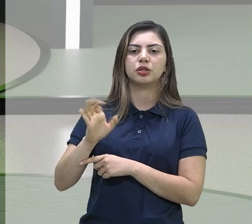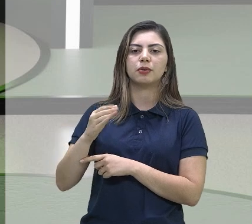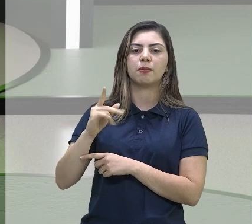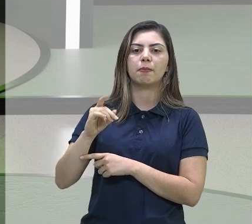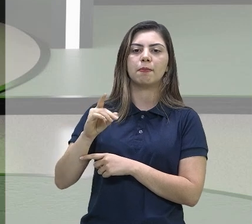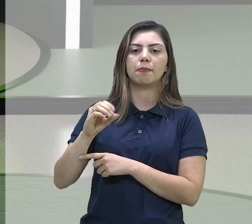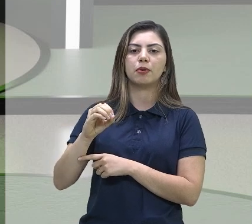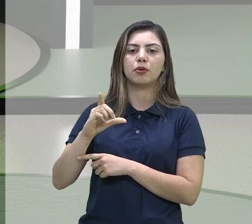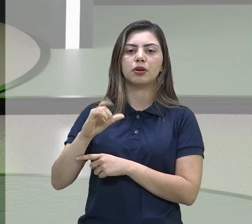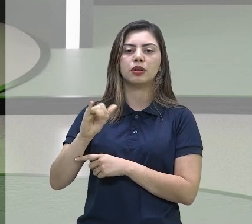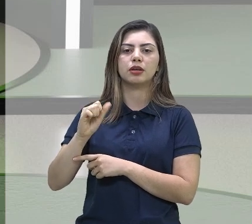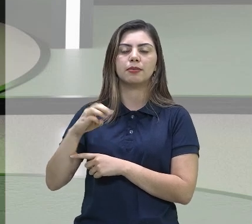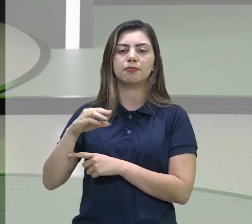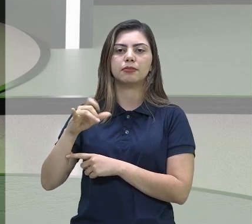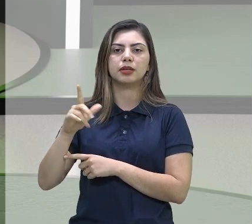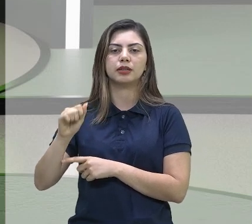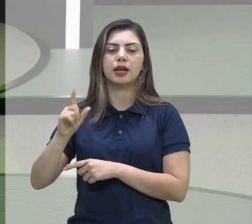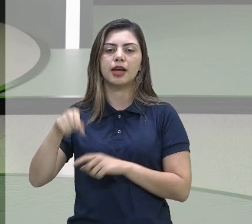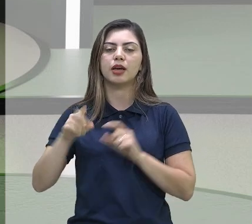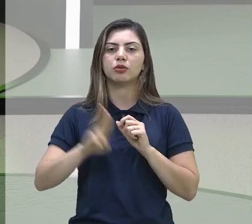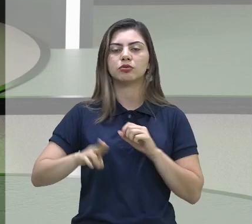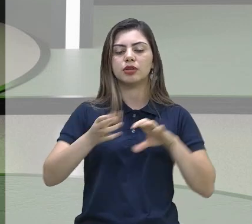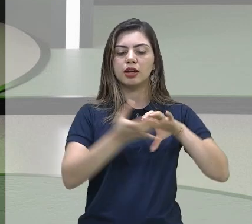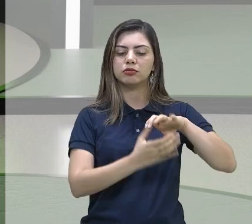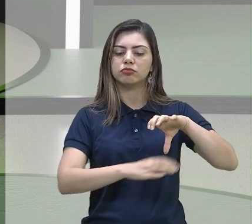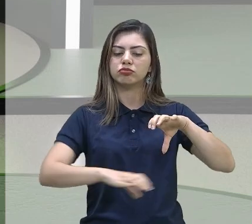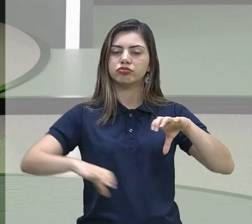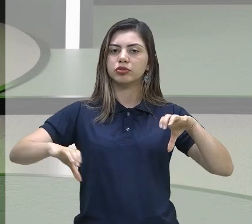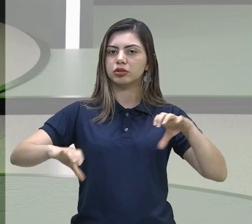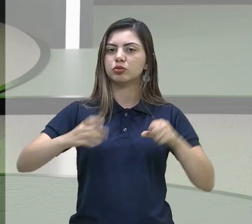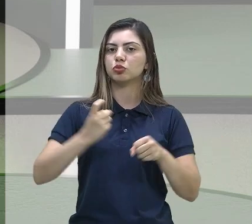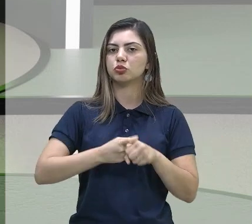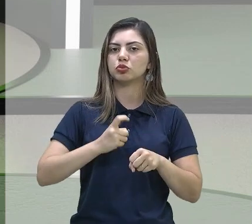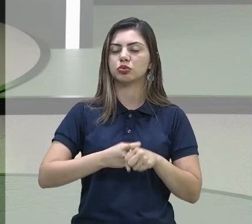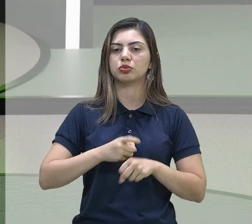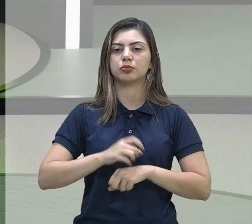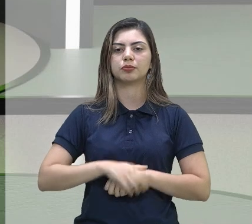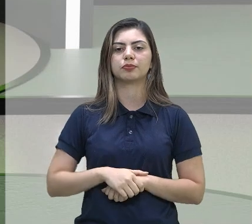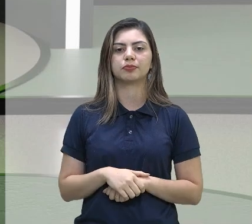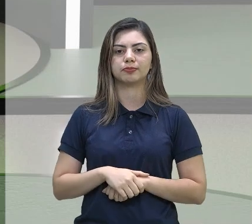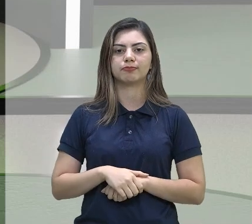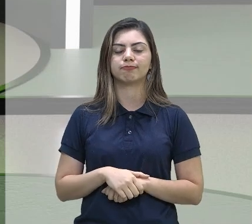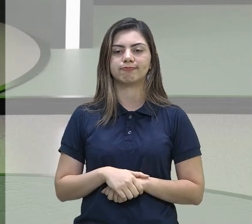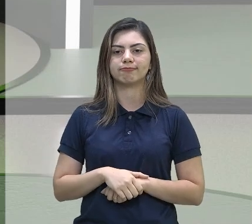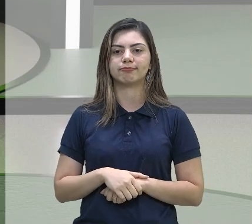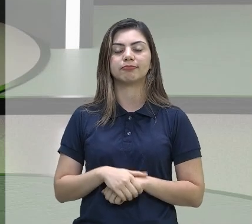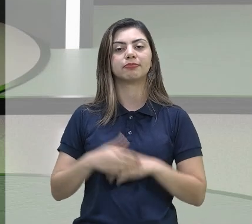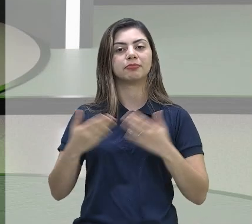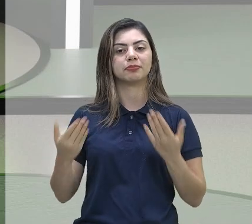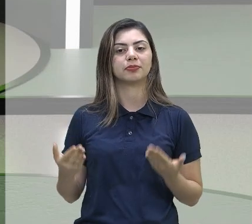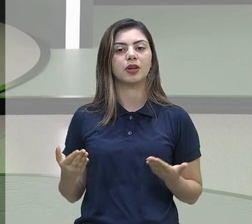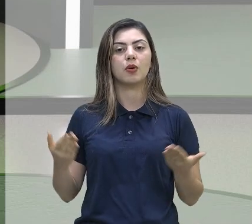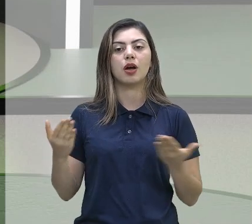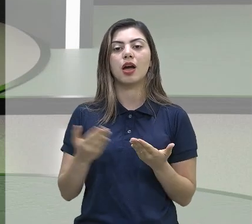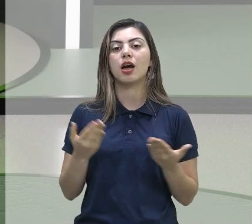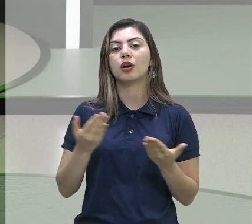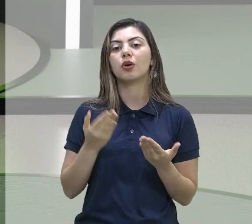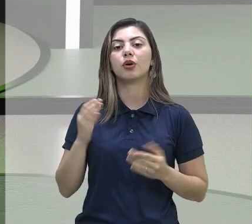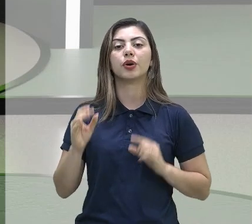de canos, né, que é um pouco mais resistente, ok? E agora a gente vai